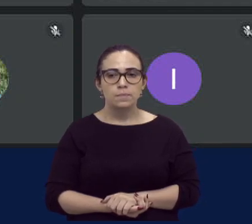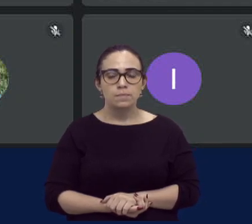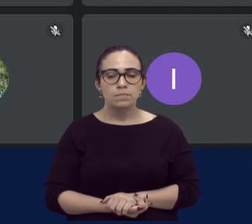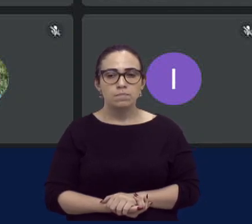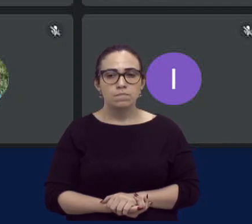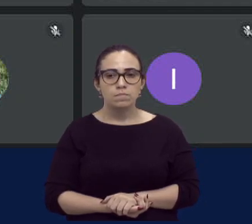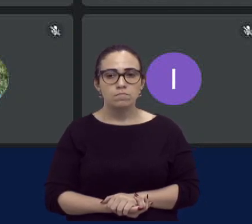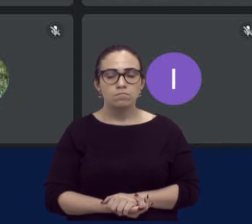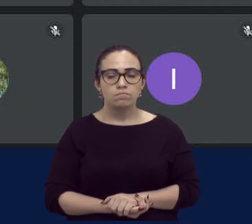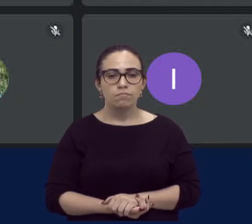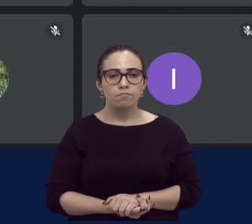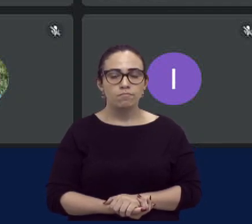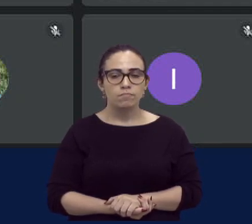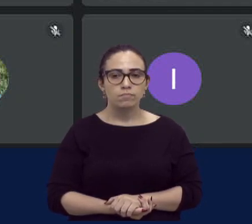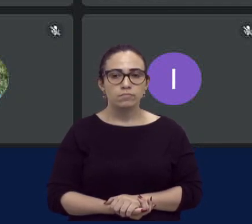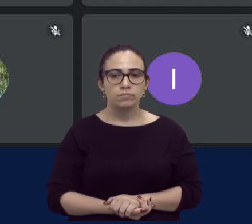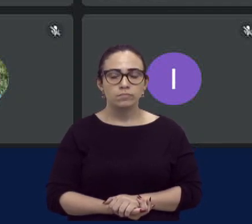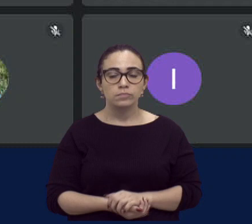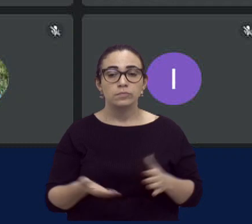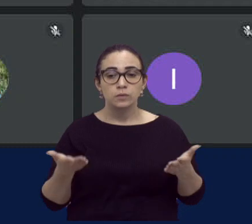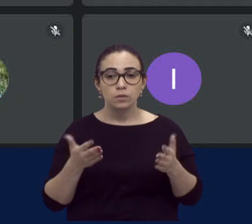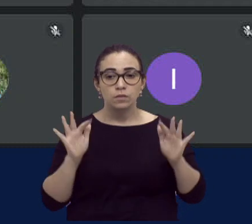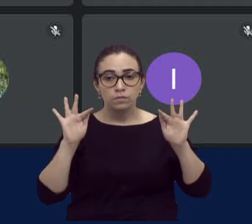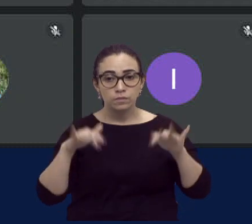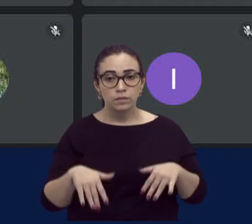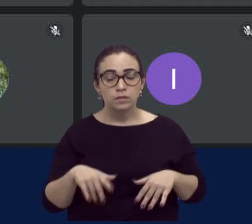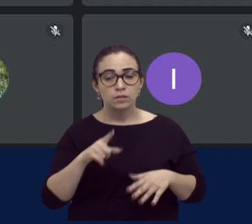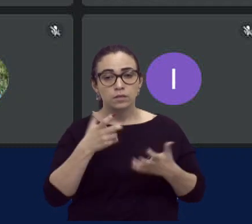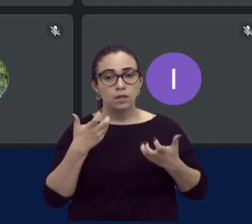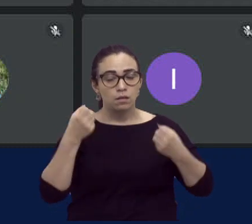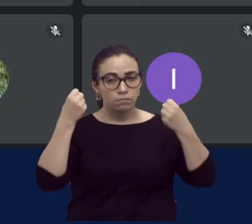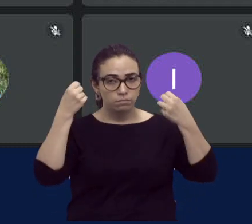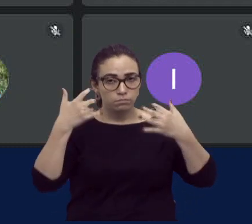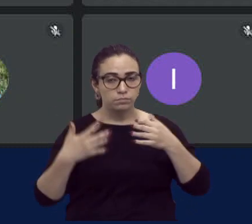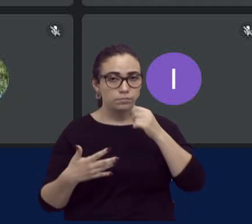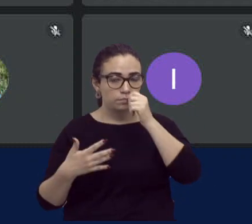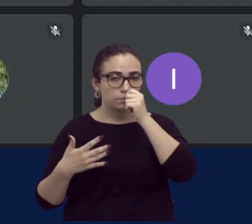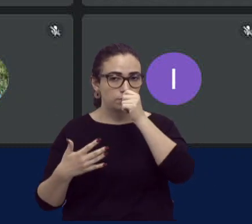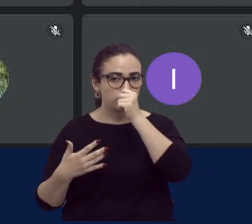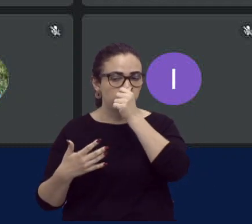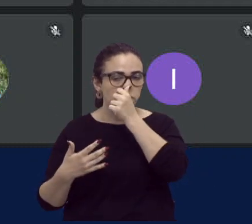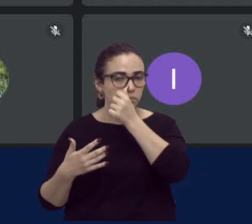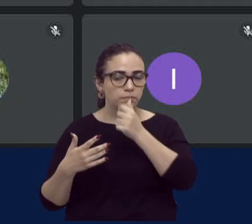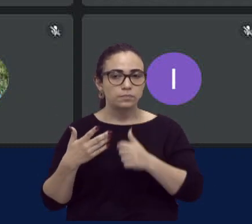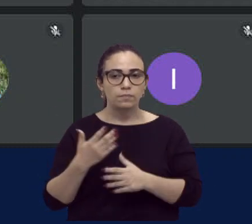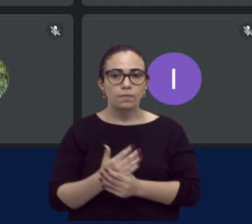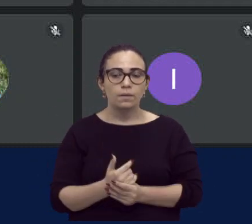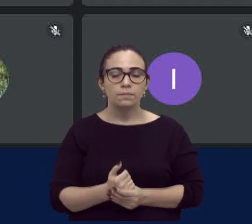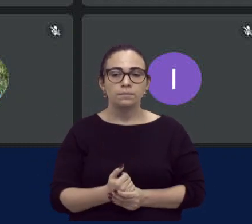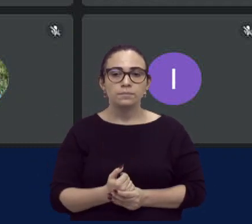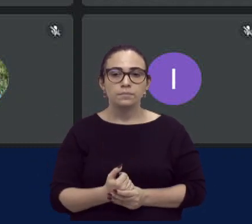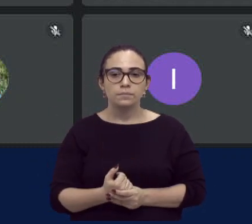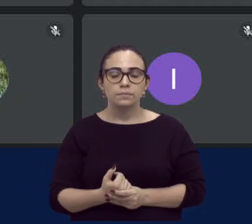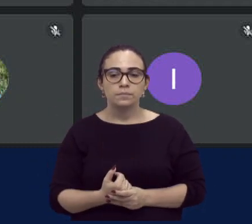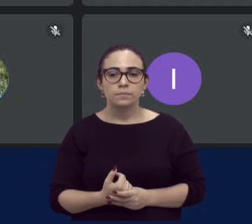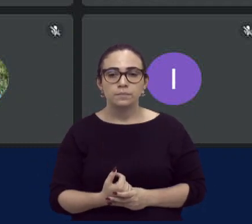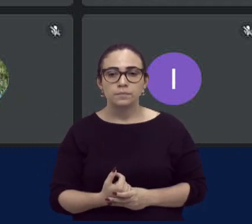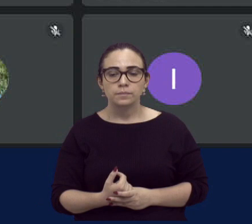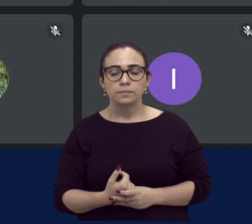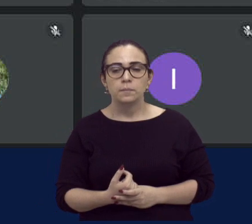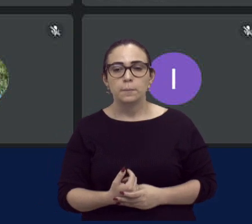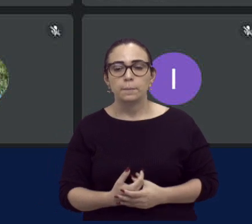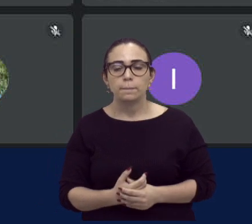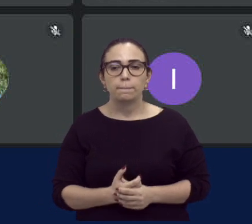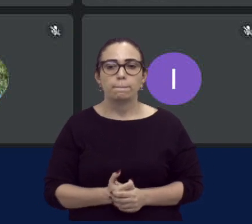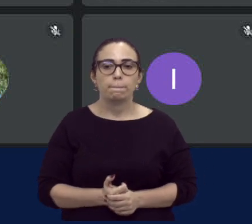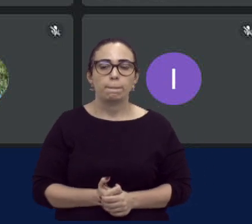Acho que a gente já está chegando ao final, Magda, se você quiser fazer suas considerações finais, eu vou já passar a palavra para você. Eu queria